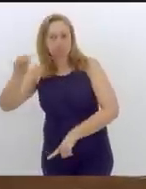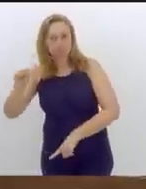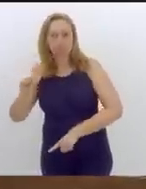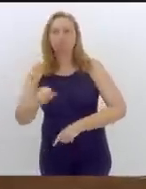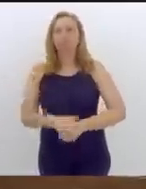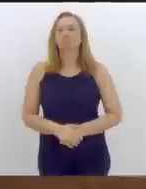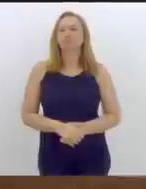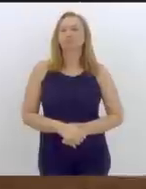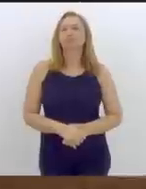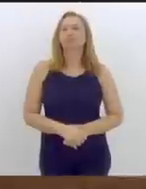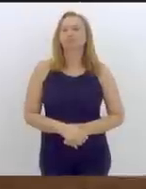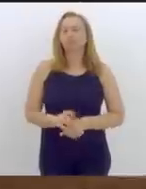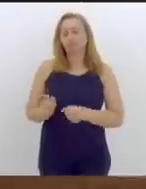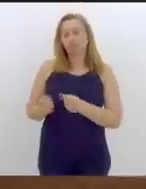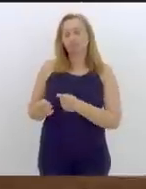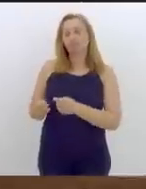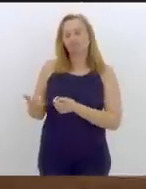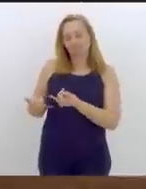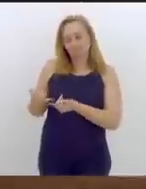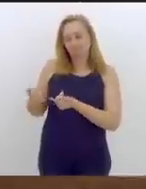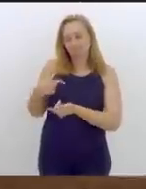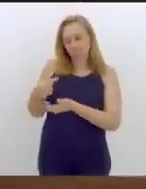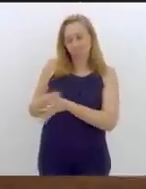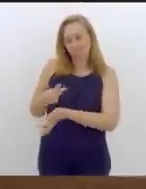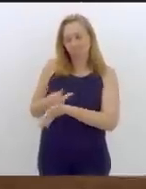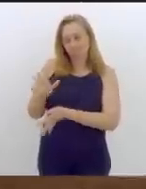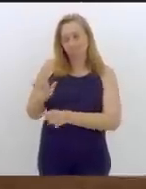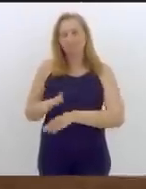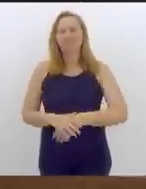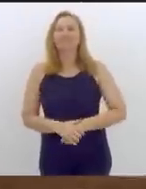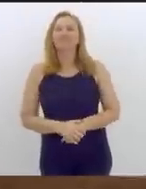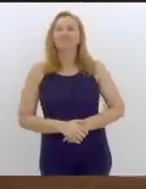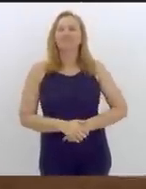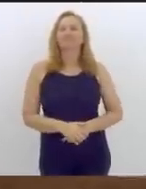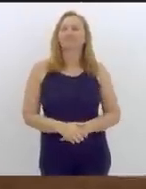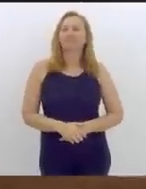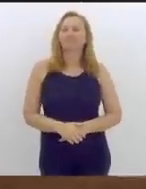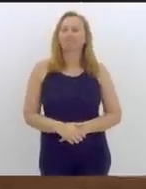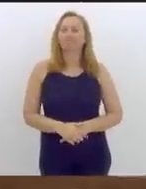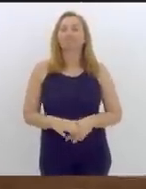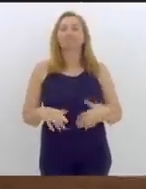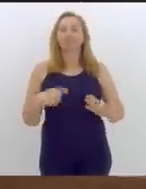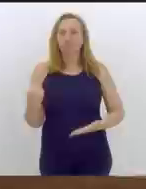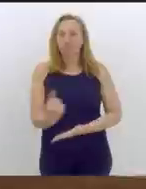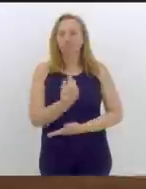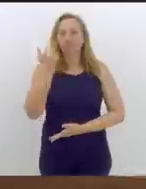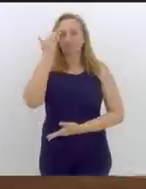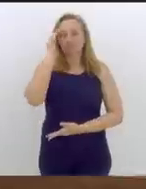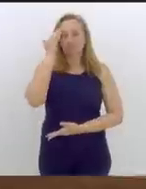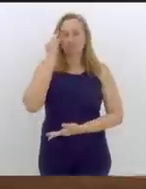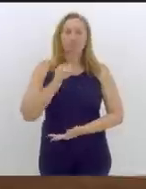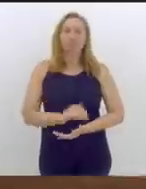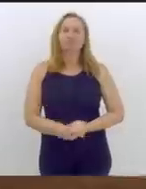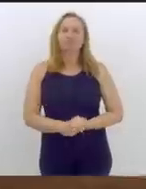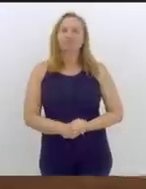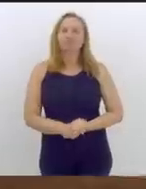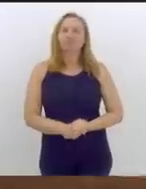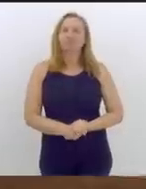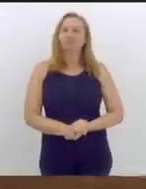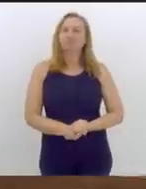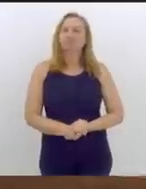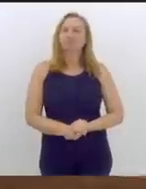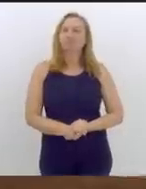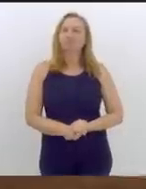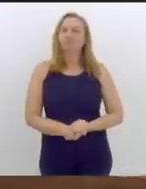com pegadinha tô brincando mas aí até onde sabemos essas escalas